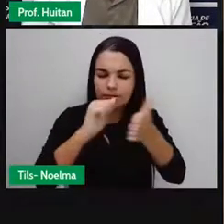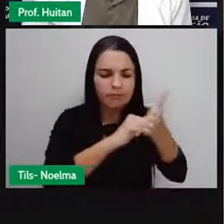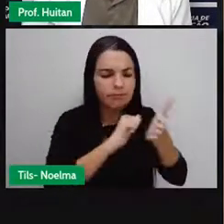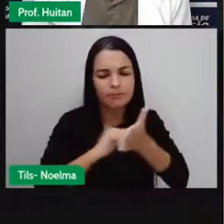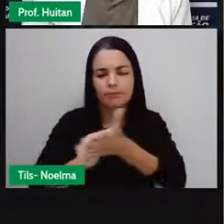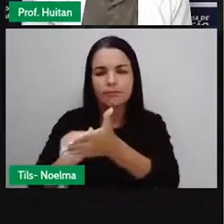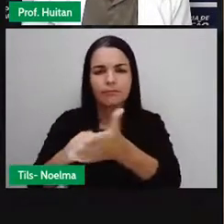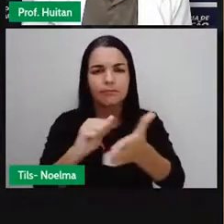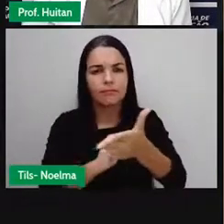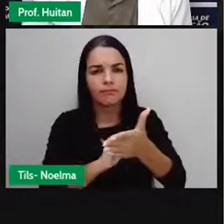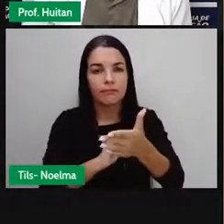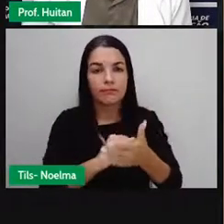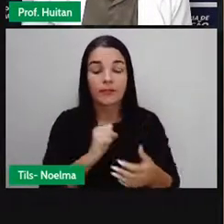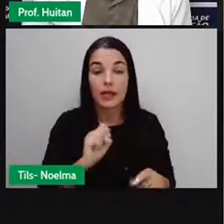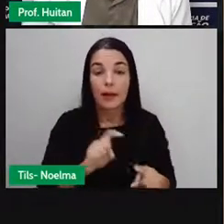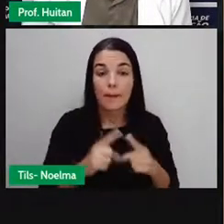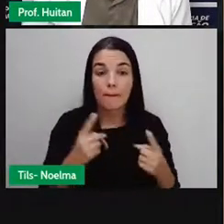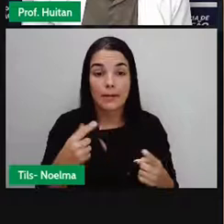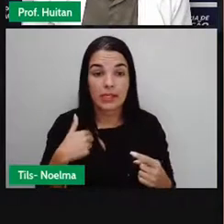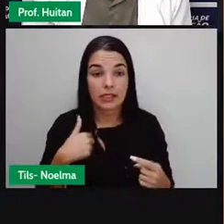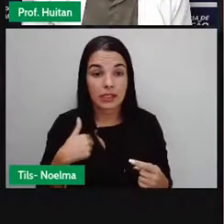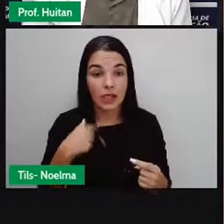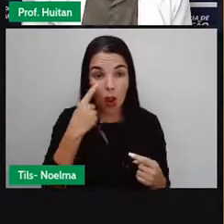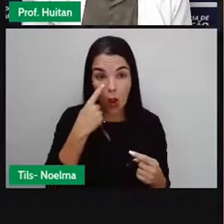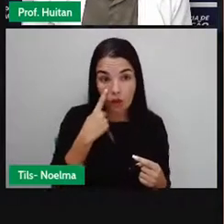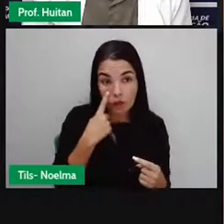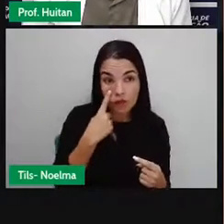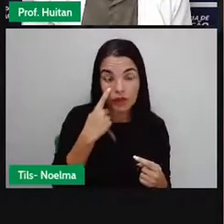sempre tinha algumas pessoas assim que tinham simpatia.